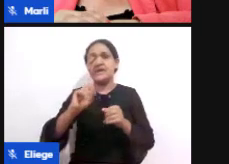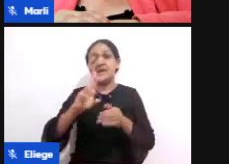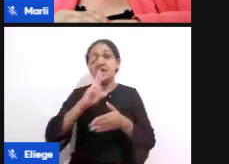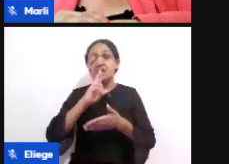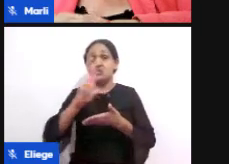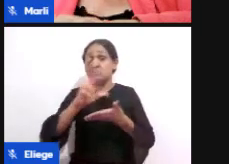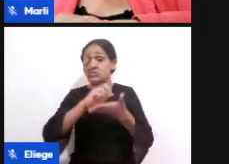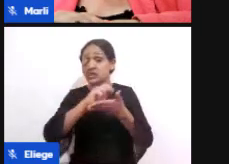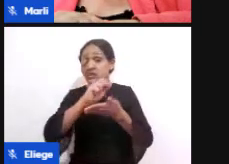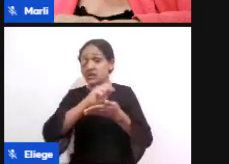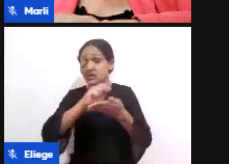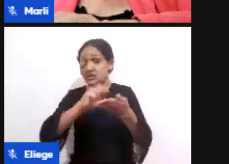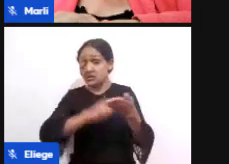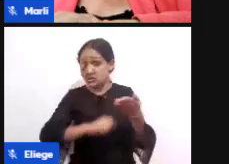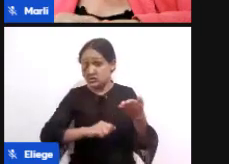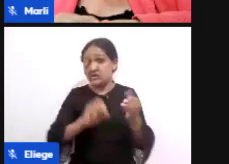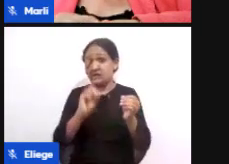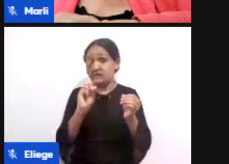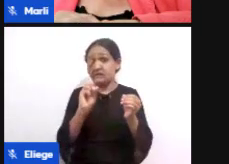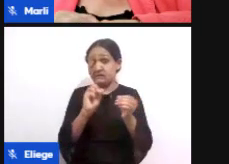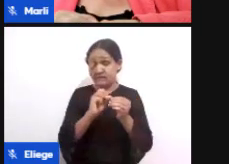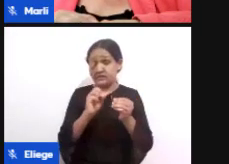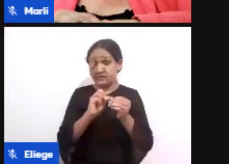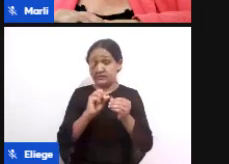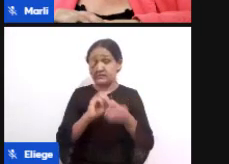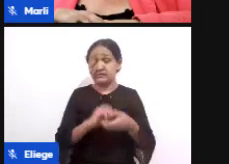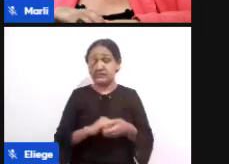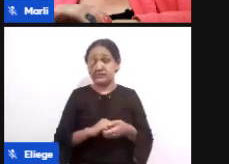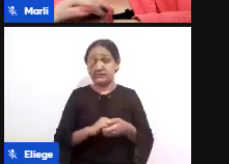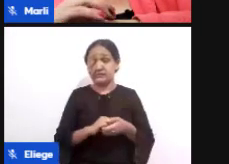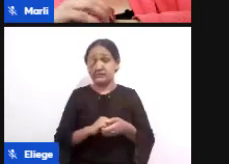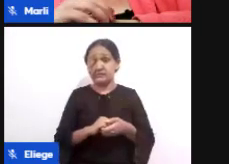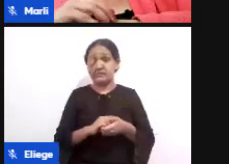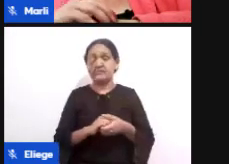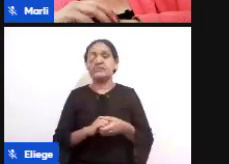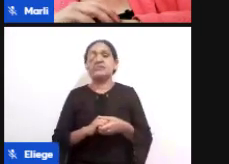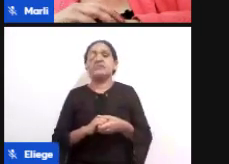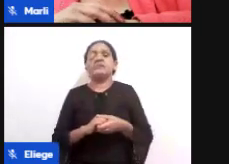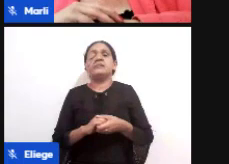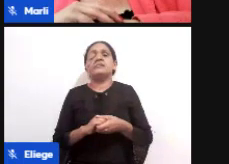atividades, ter esse auxílio. Próximo, por gentileza.